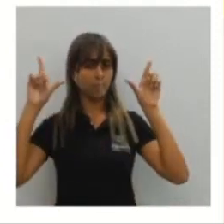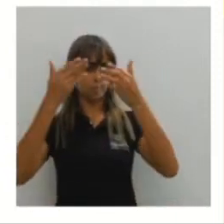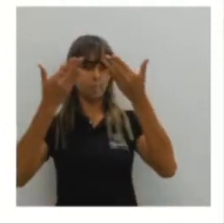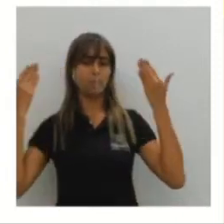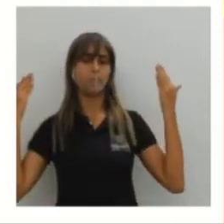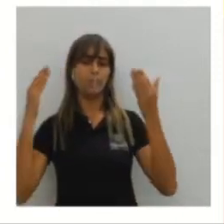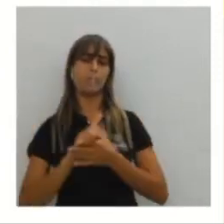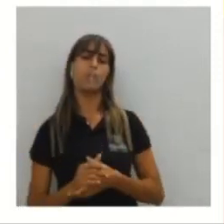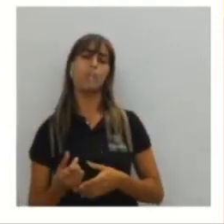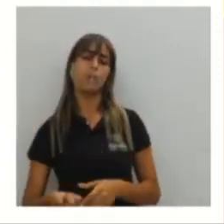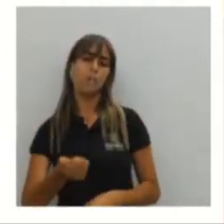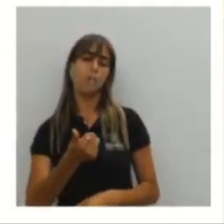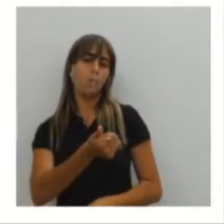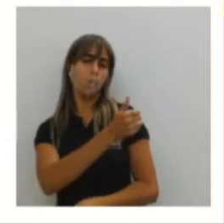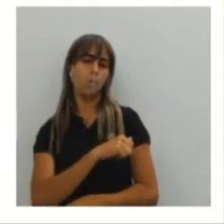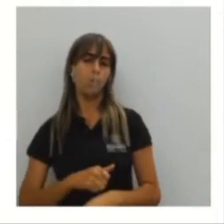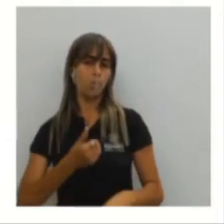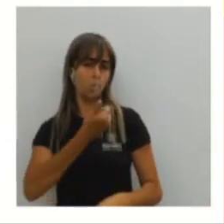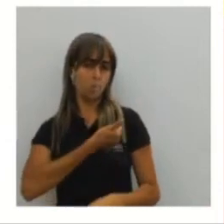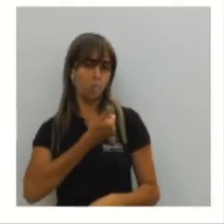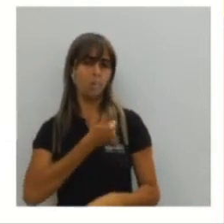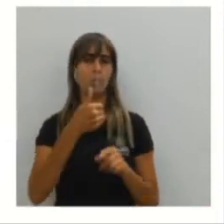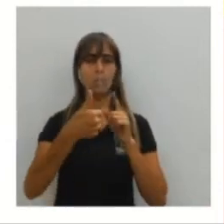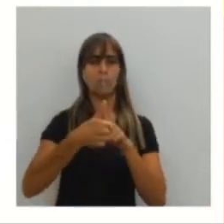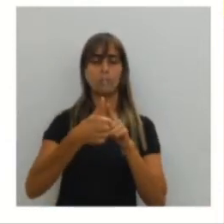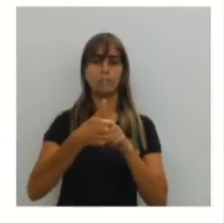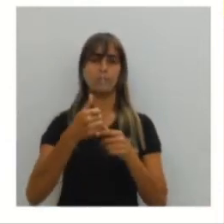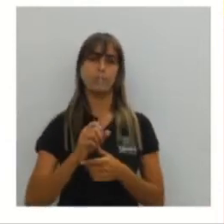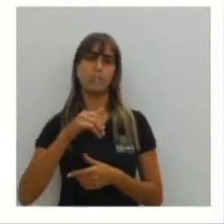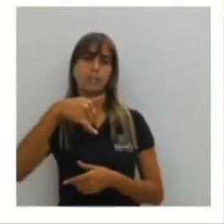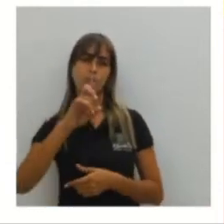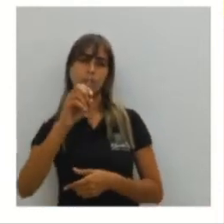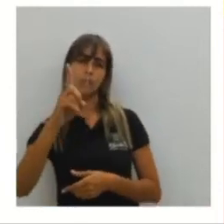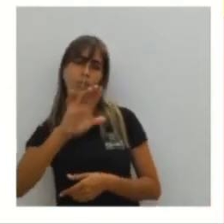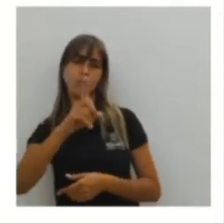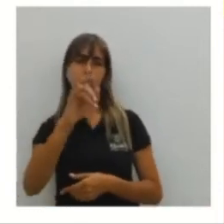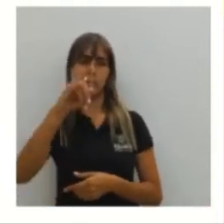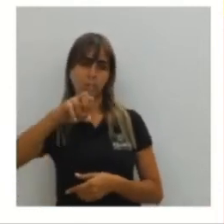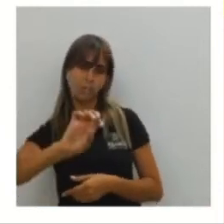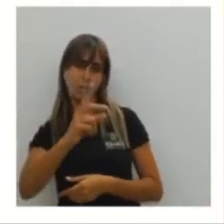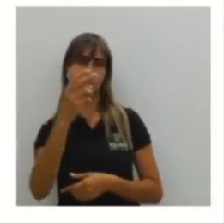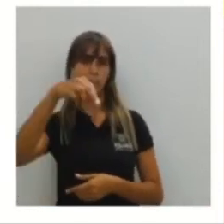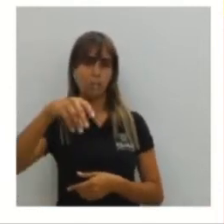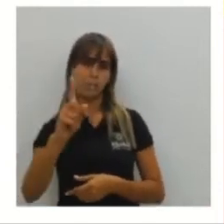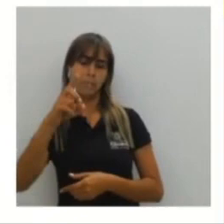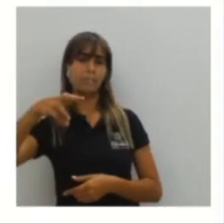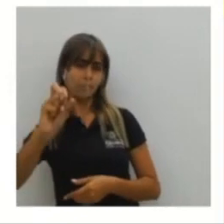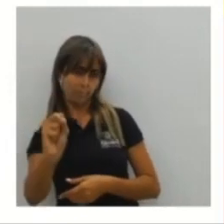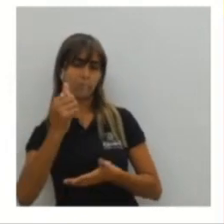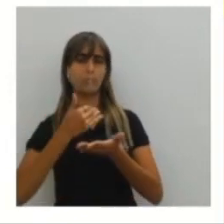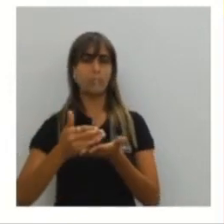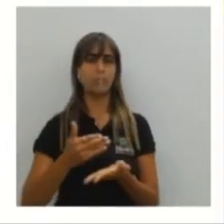tem o exemplo número 1. You did your homework. You did your homework. Observa a sequência. A gente tem aí começando